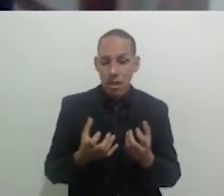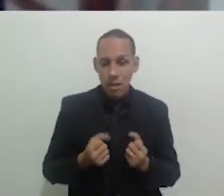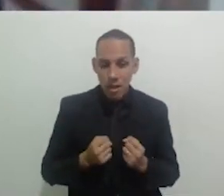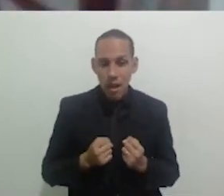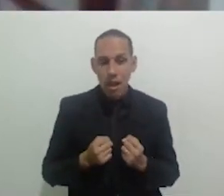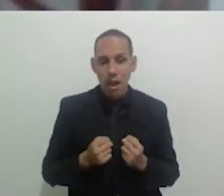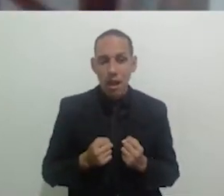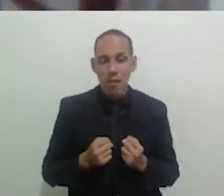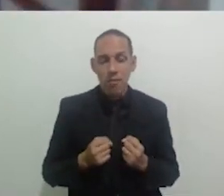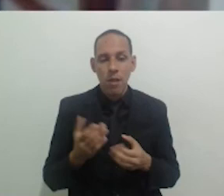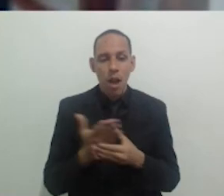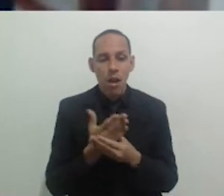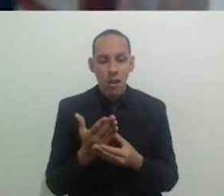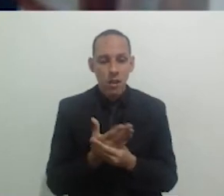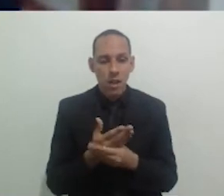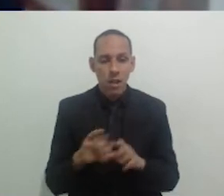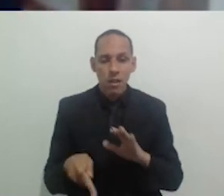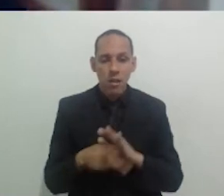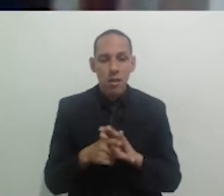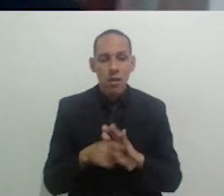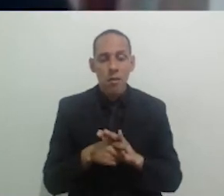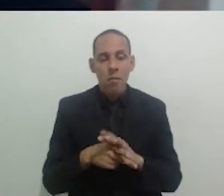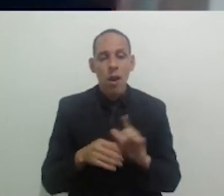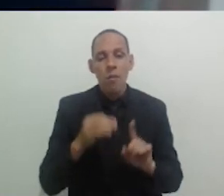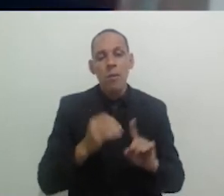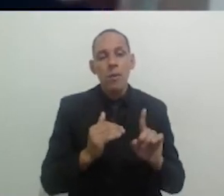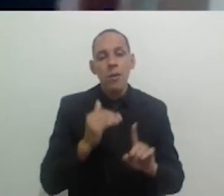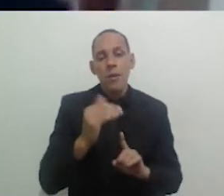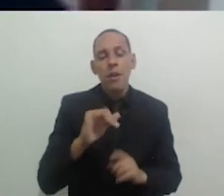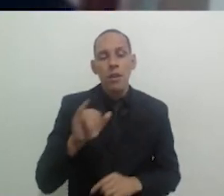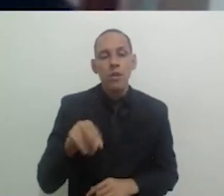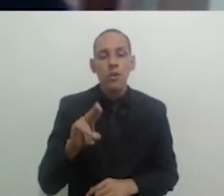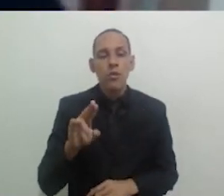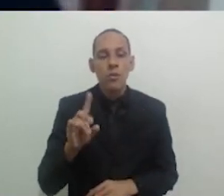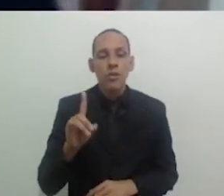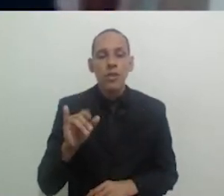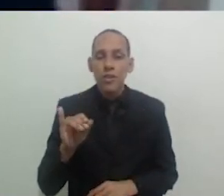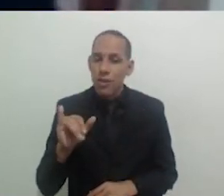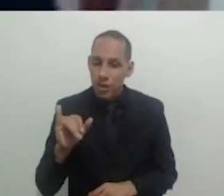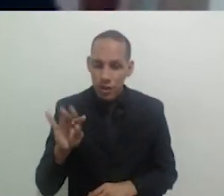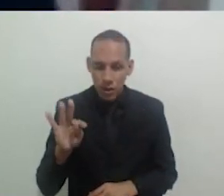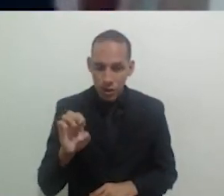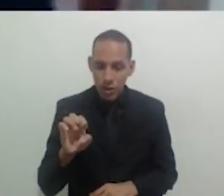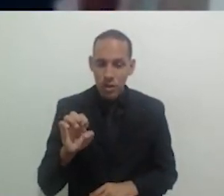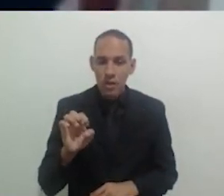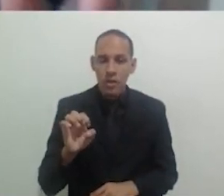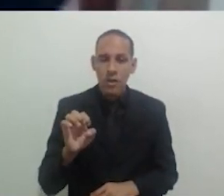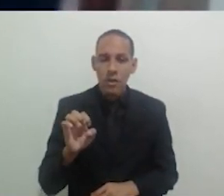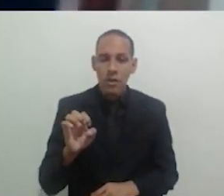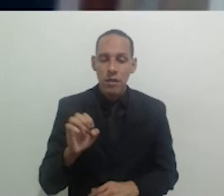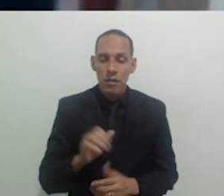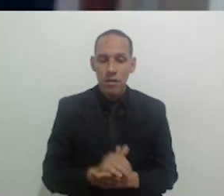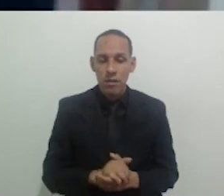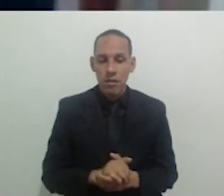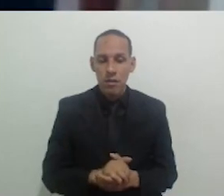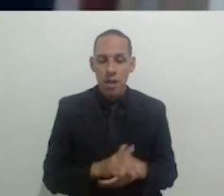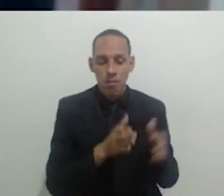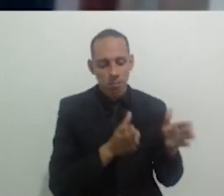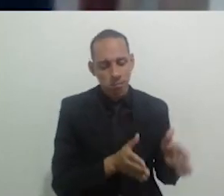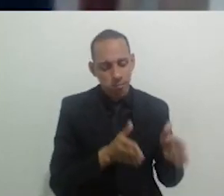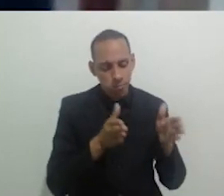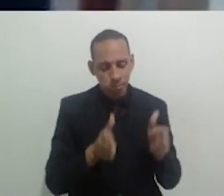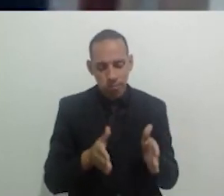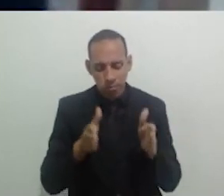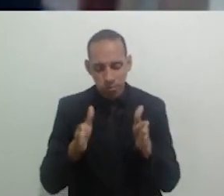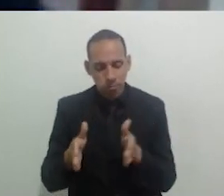do gabinete da desembargadora Judita. Perfeito, entendo então, a sequência, bastante. A sequência é